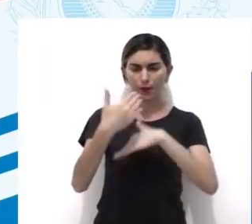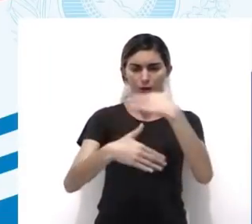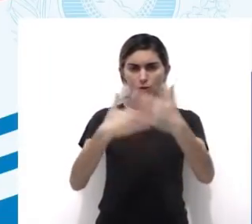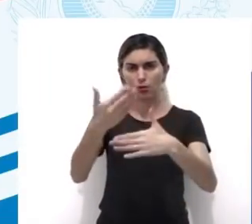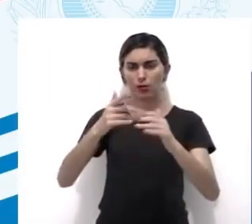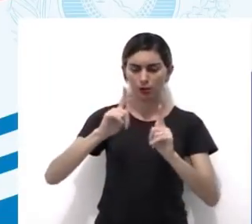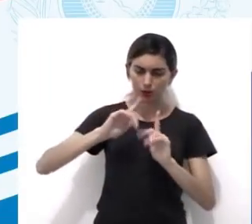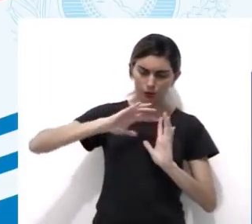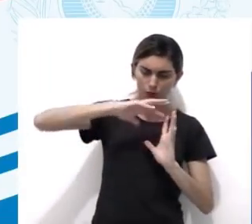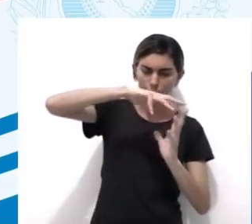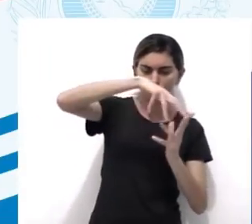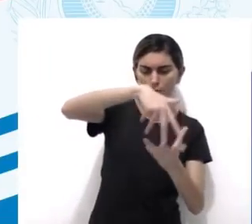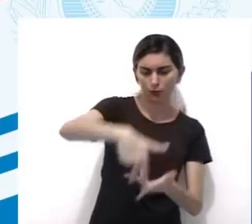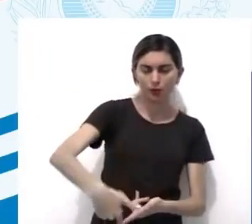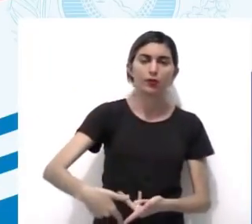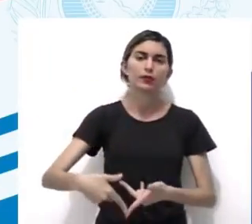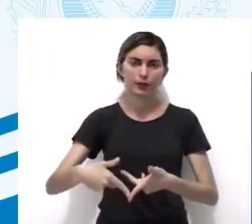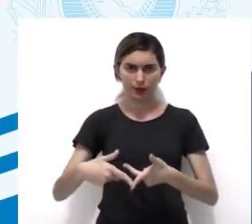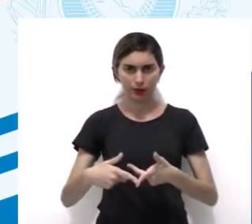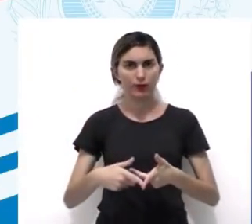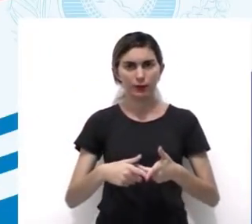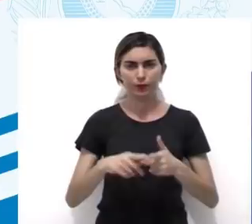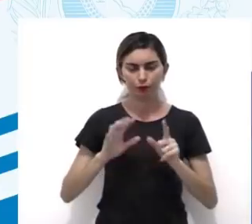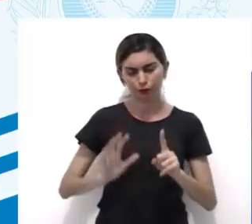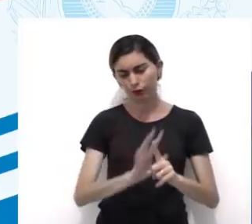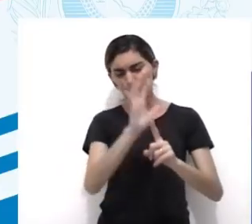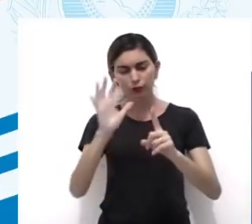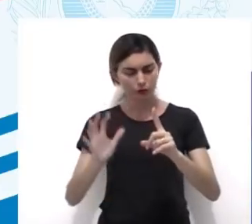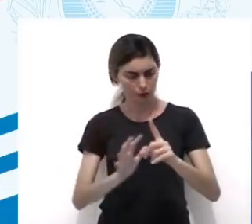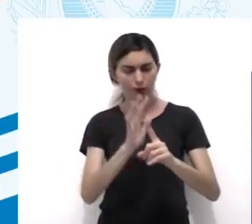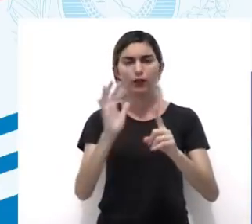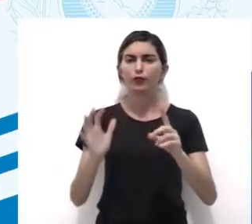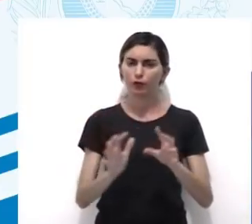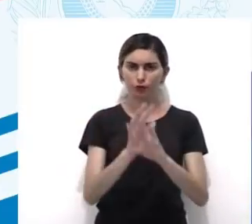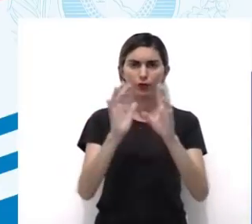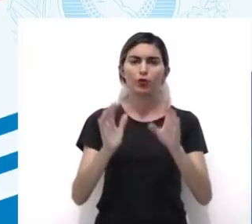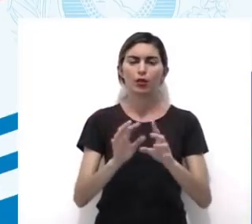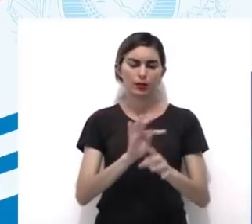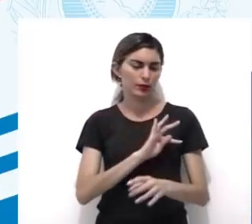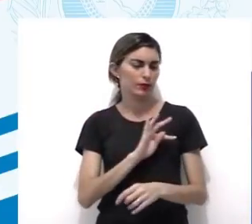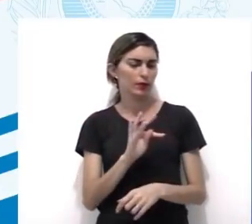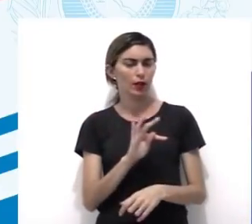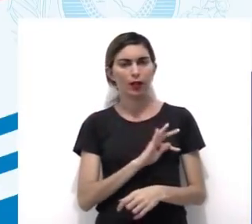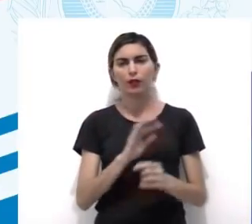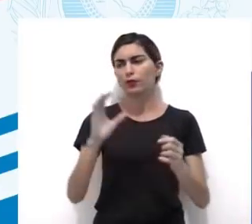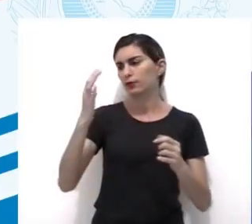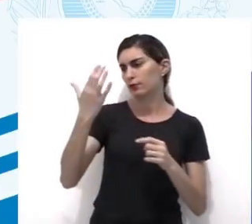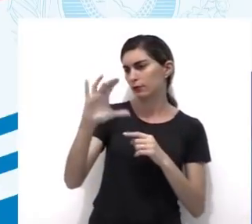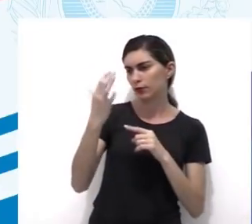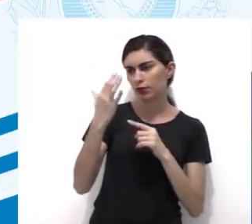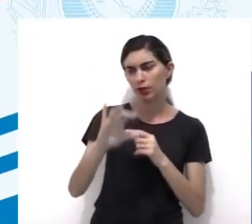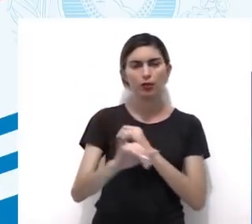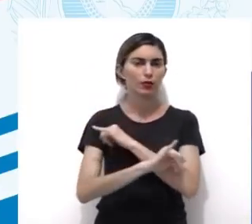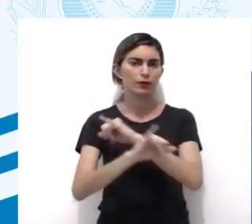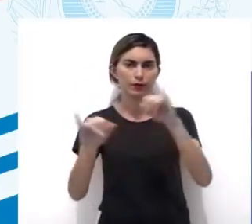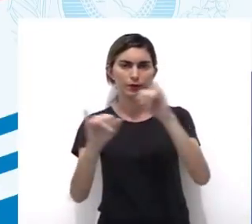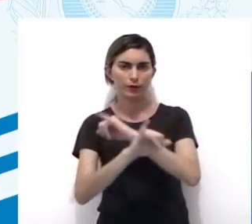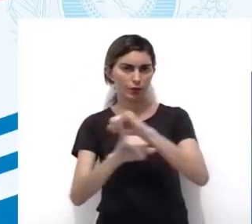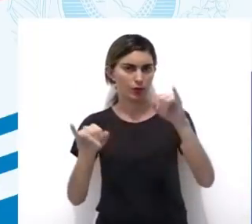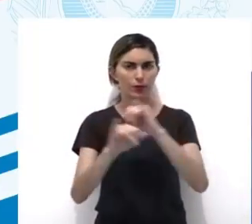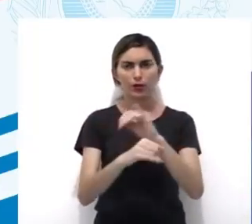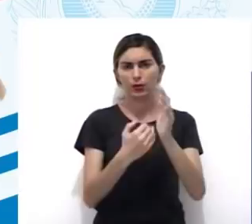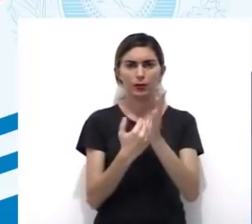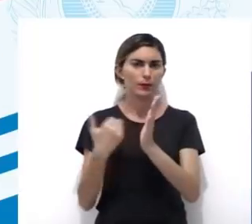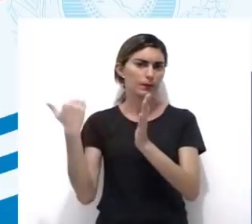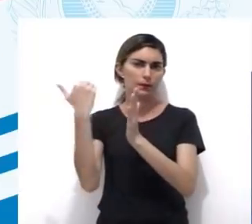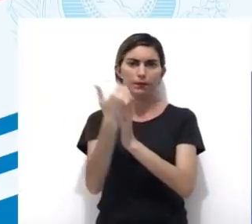processo de globalização, e de influência da técnica, da ciência e da informação com muito